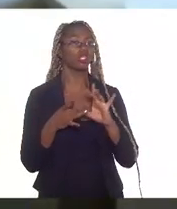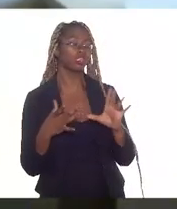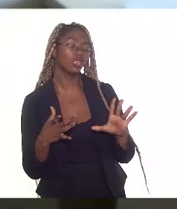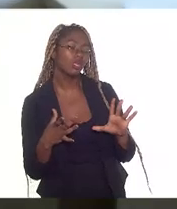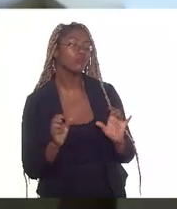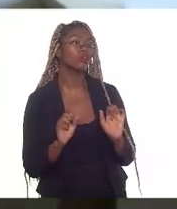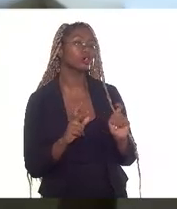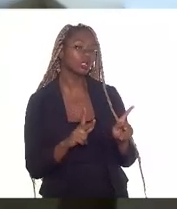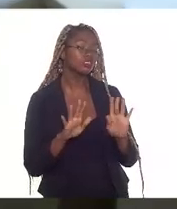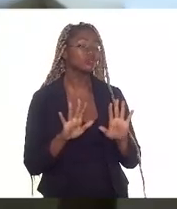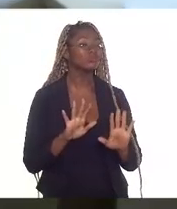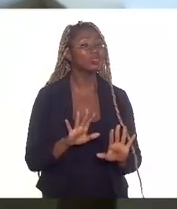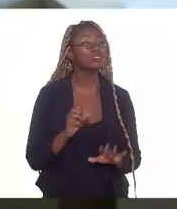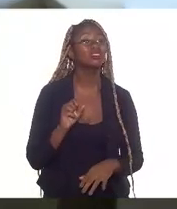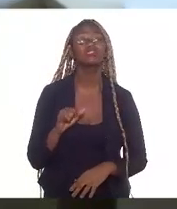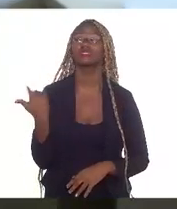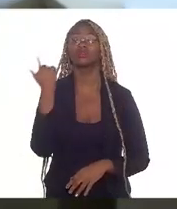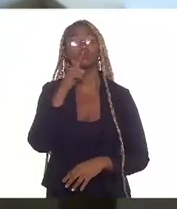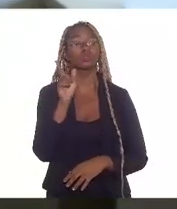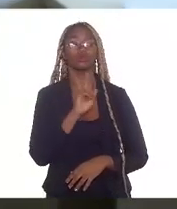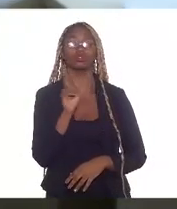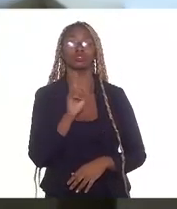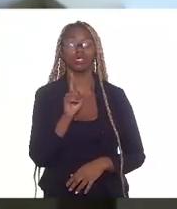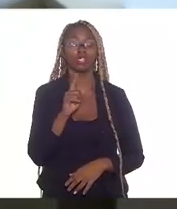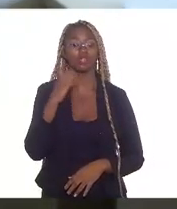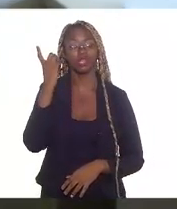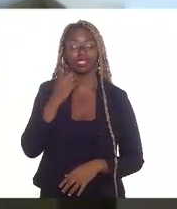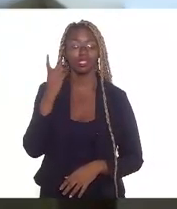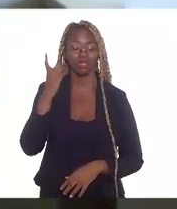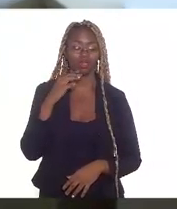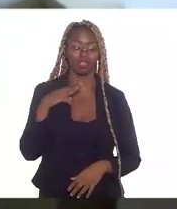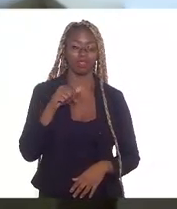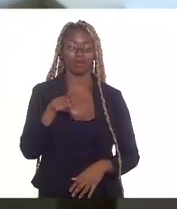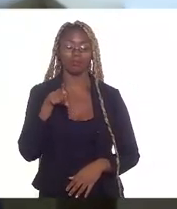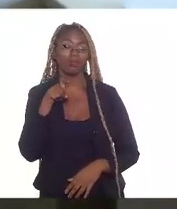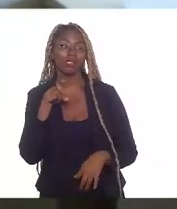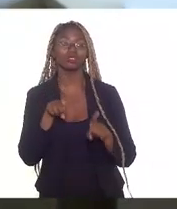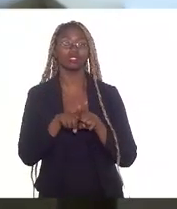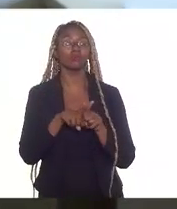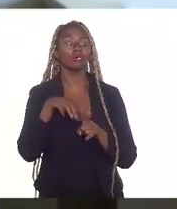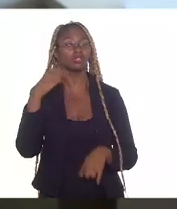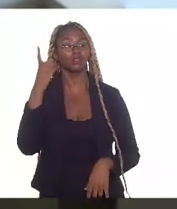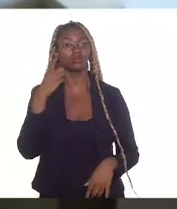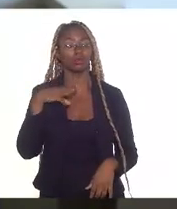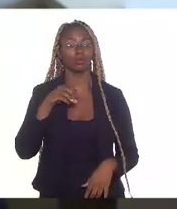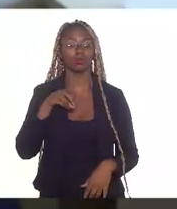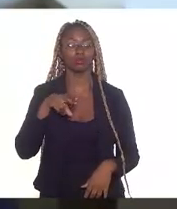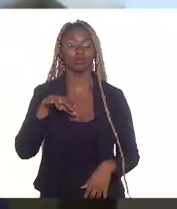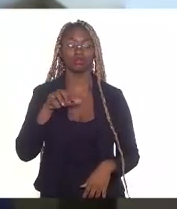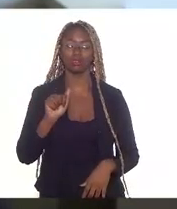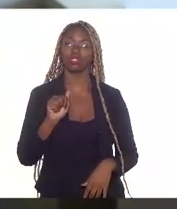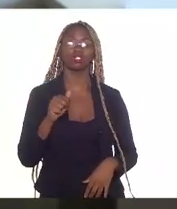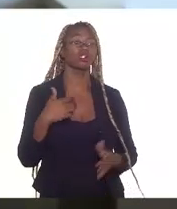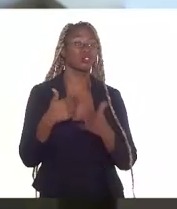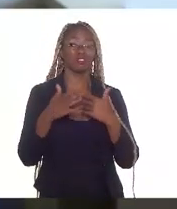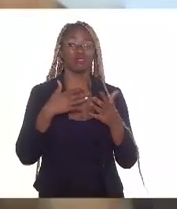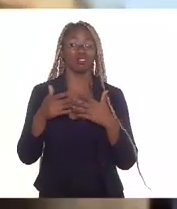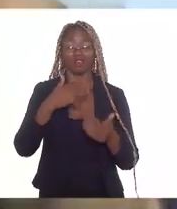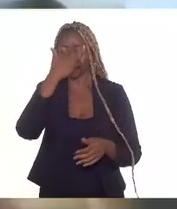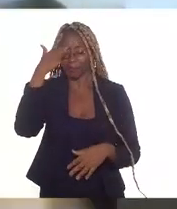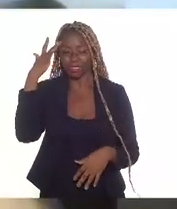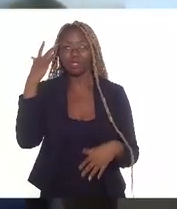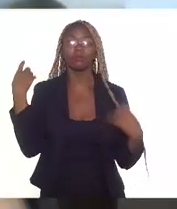puder, deputada Mônica, deputado Max, a deputada Mônica, quem mais for necessário, faz uma pequena reunião